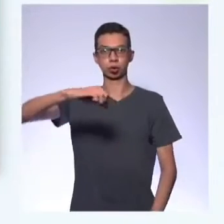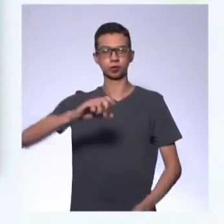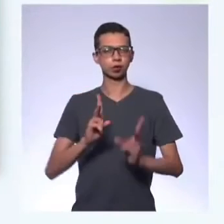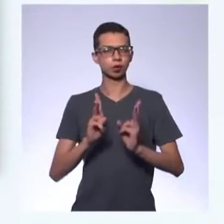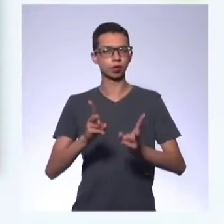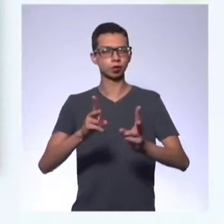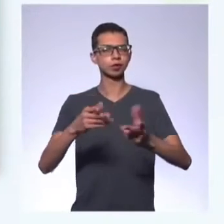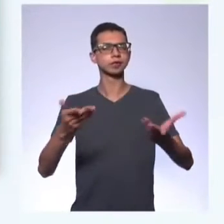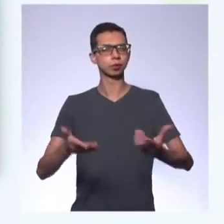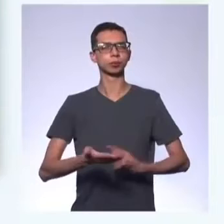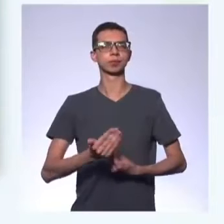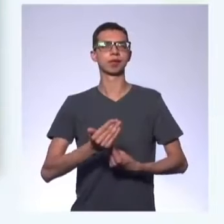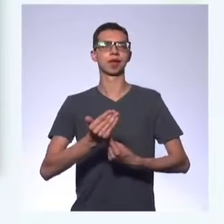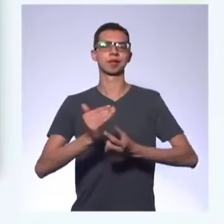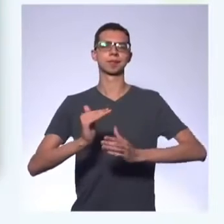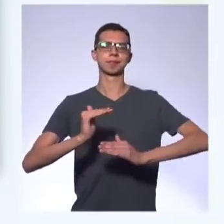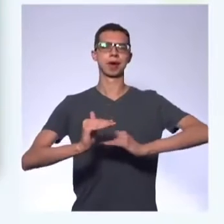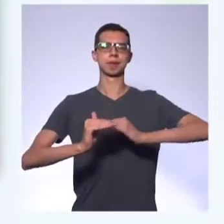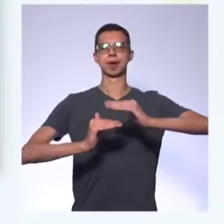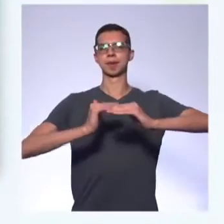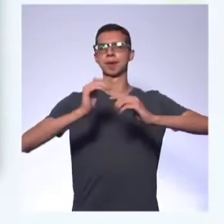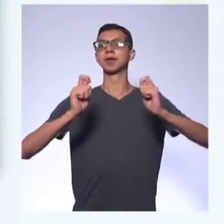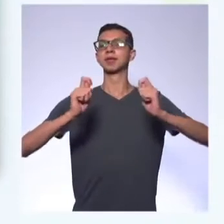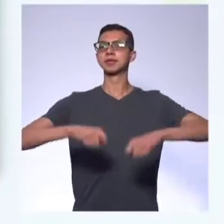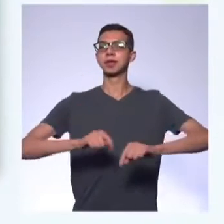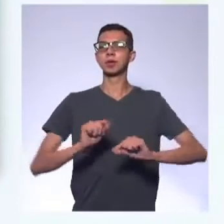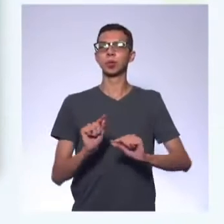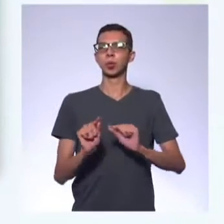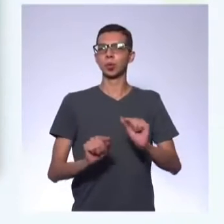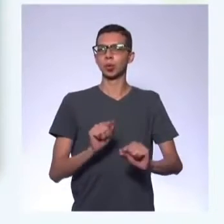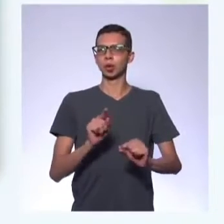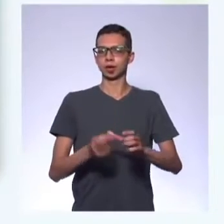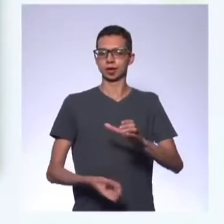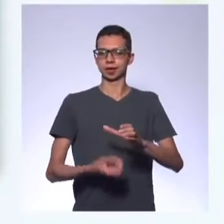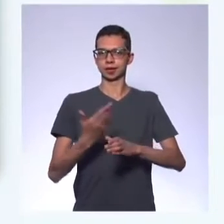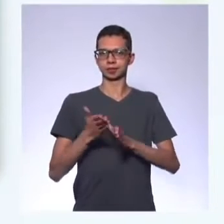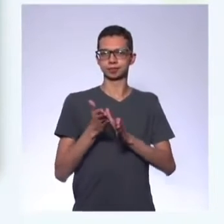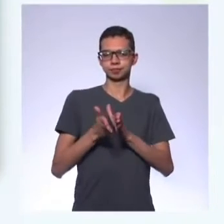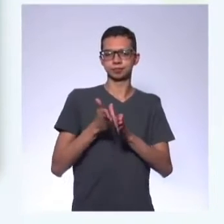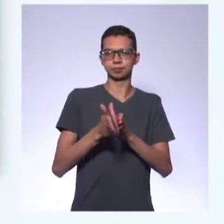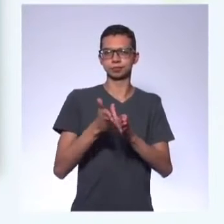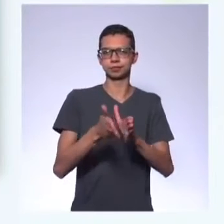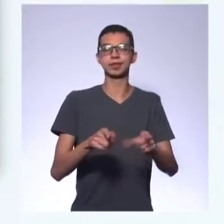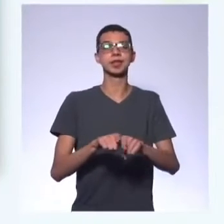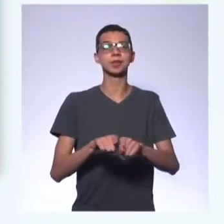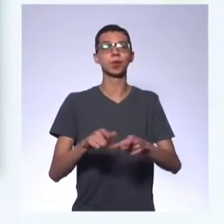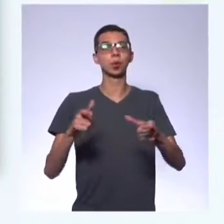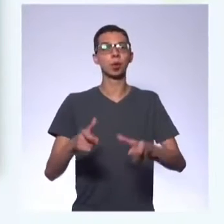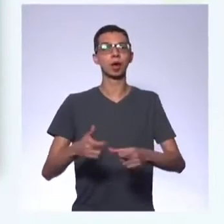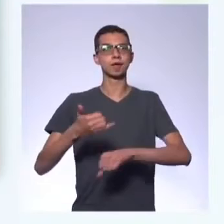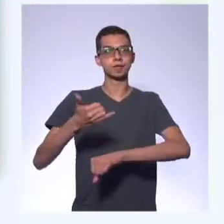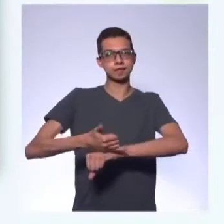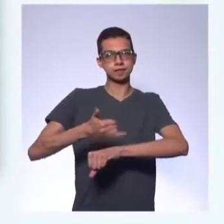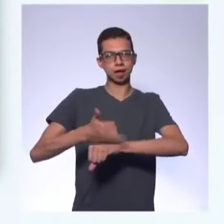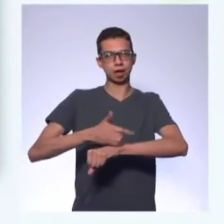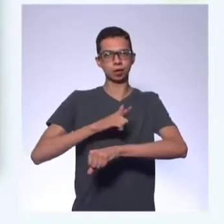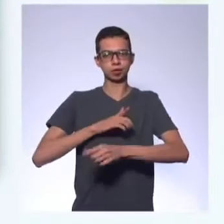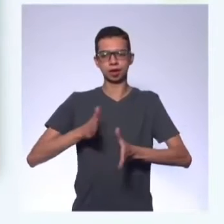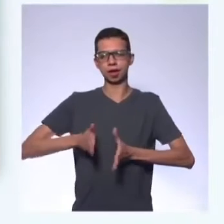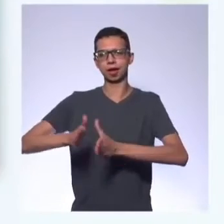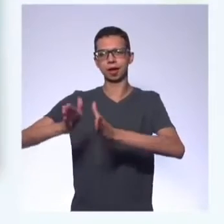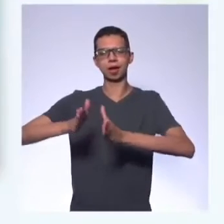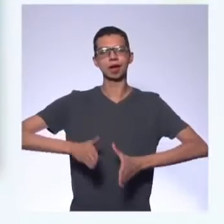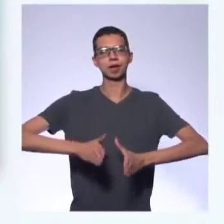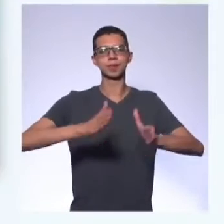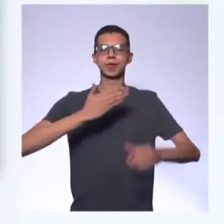esses avanços tecnológicos ajudaram na criação das locomotivas e das estradas de ferro, que contribuíram